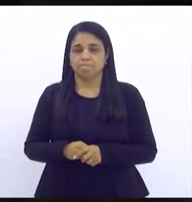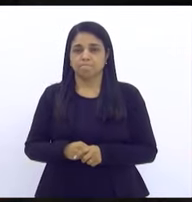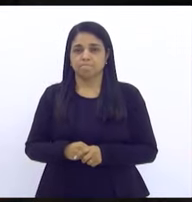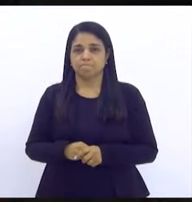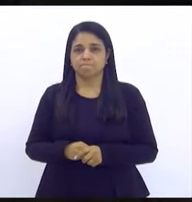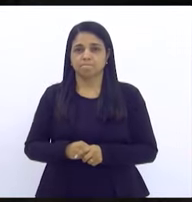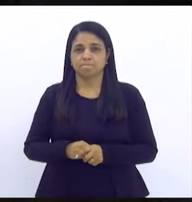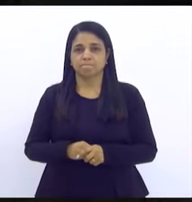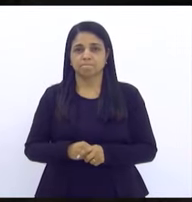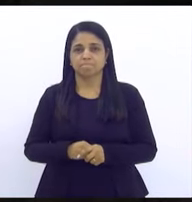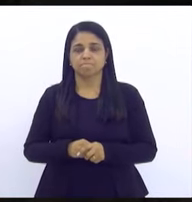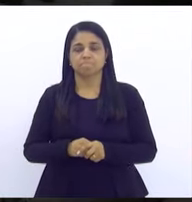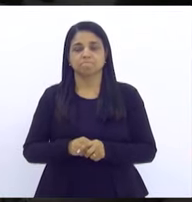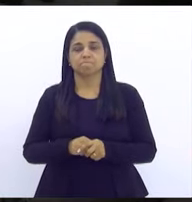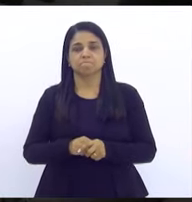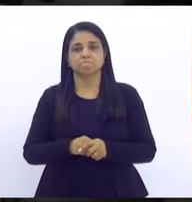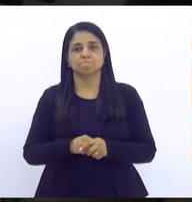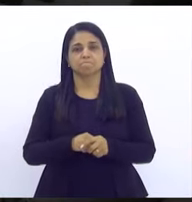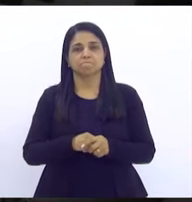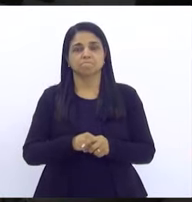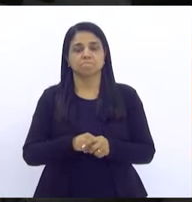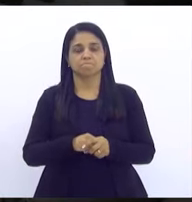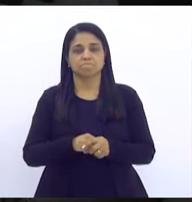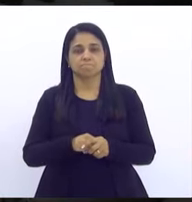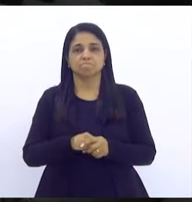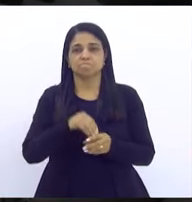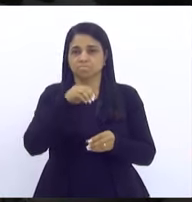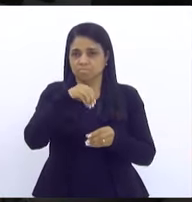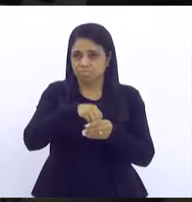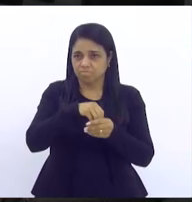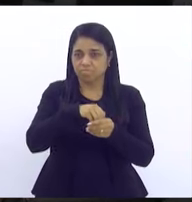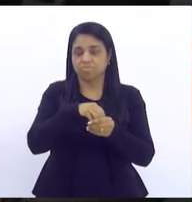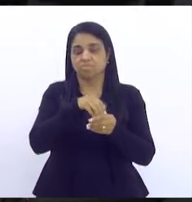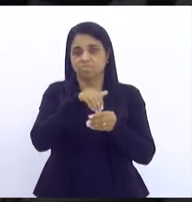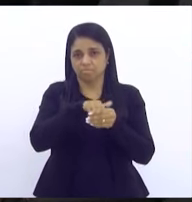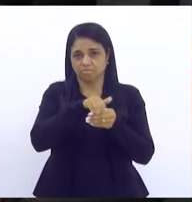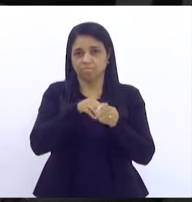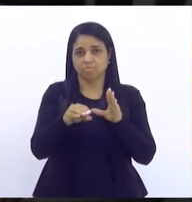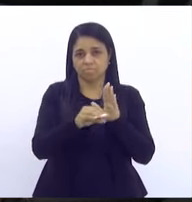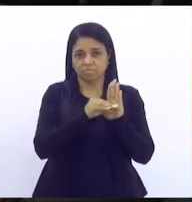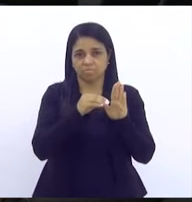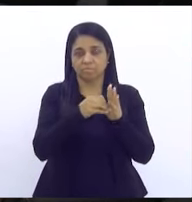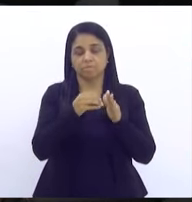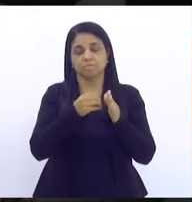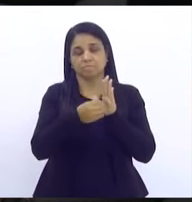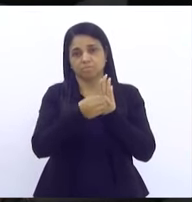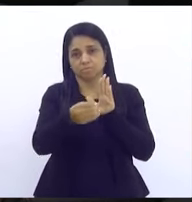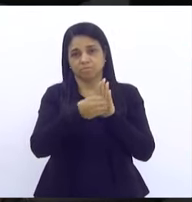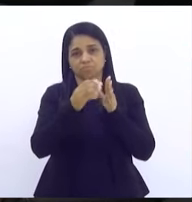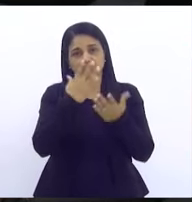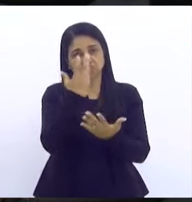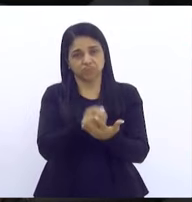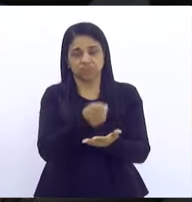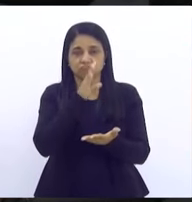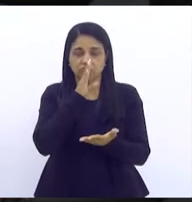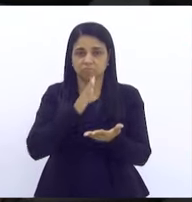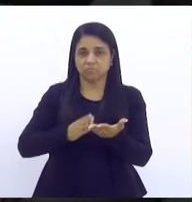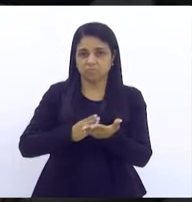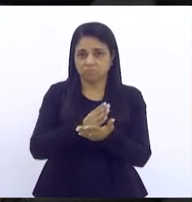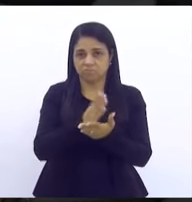Favorável com emenda. Com emendas. Com o parecer emitido, em discussão. Não havendo quem queira discutir, encerra a